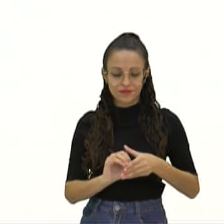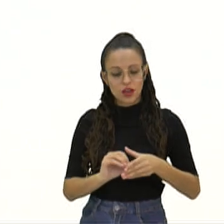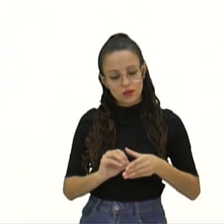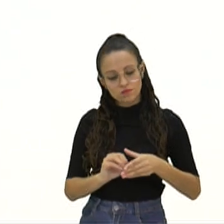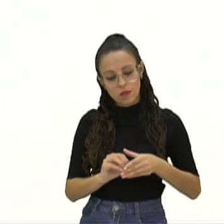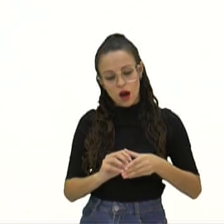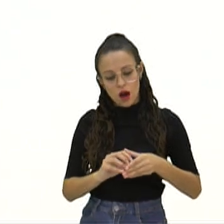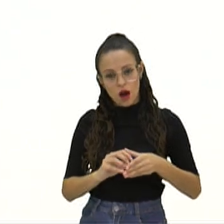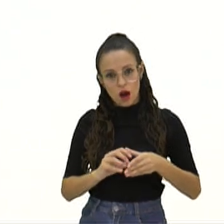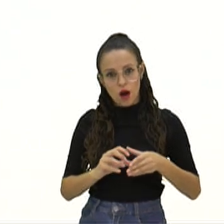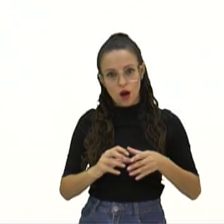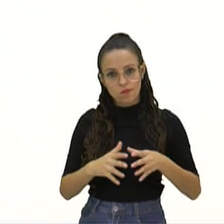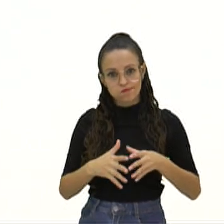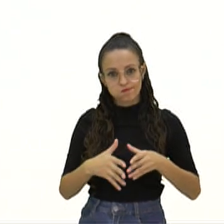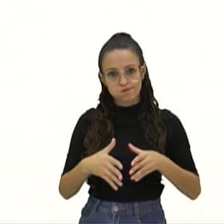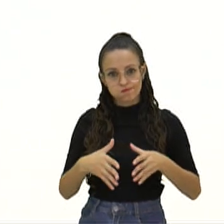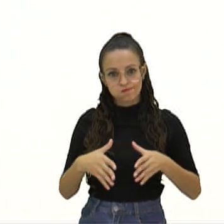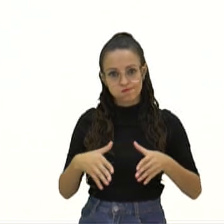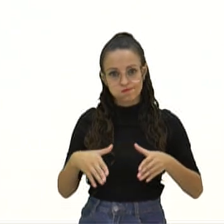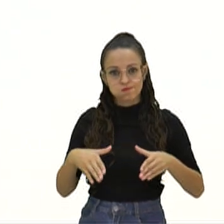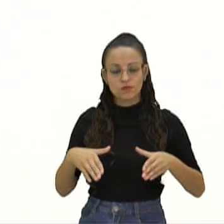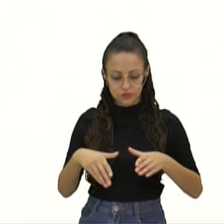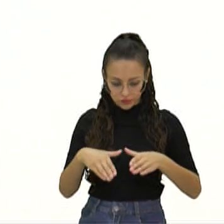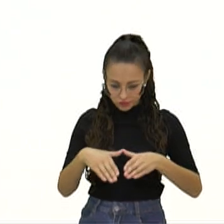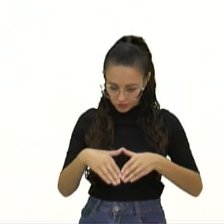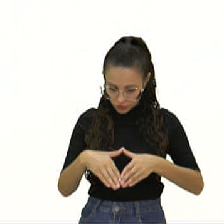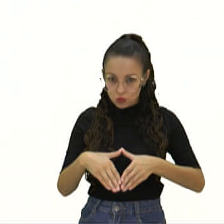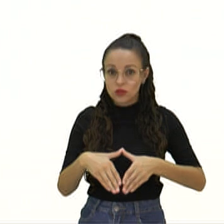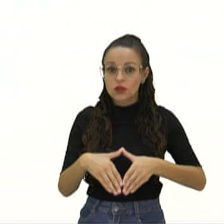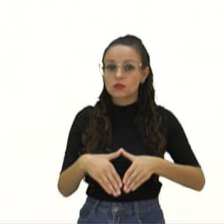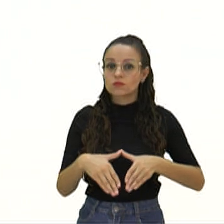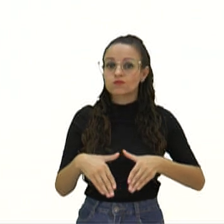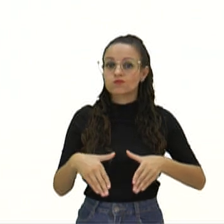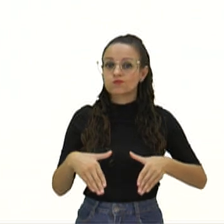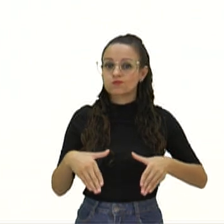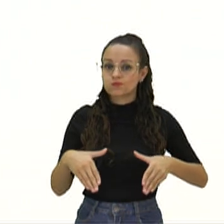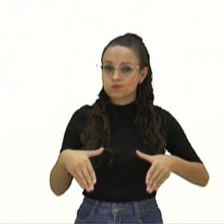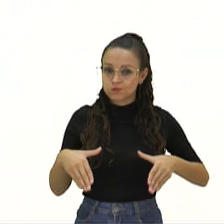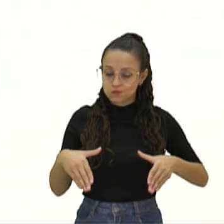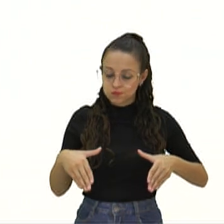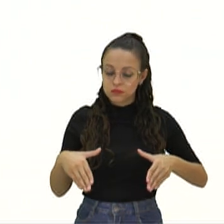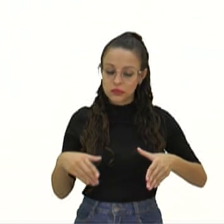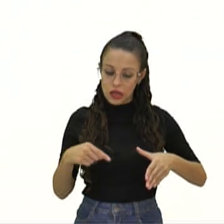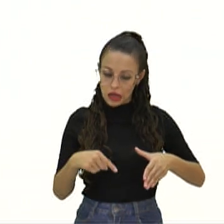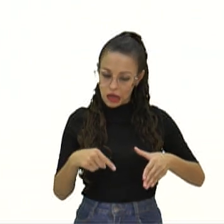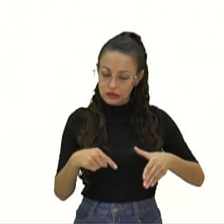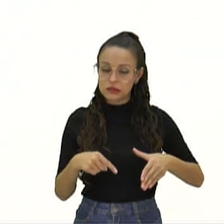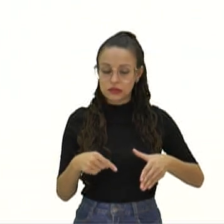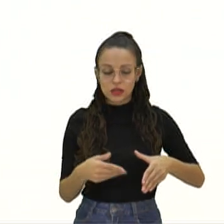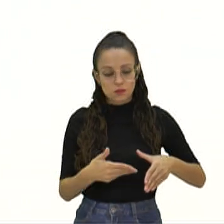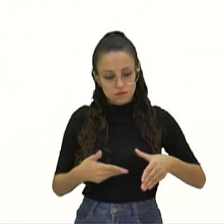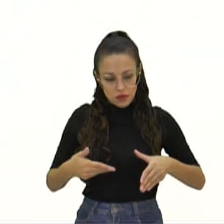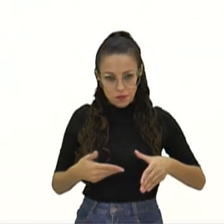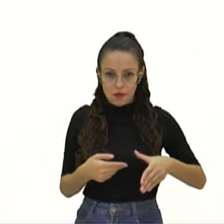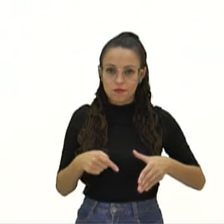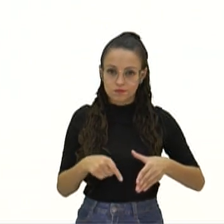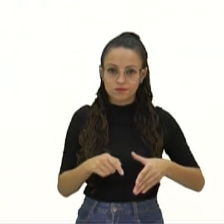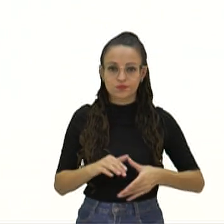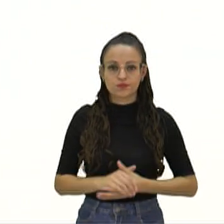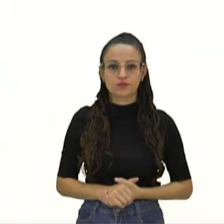vai crescendo o feto, ele vai expandindo, né, dando abrigo, né, no caso, a